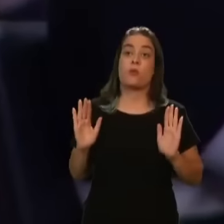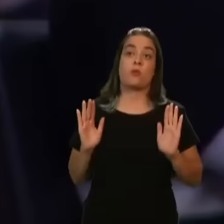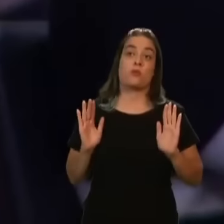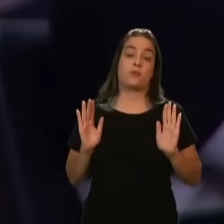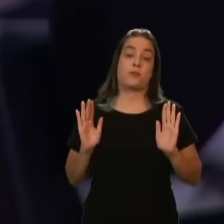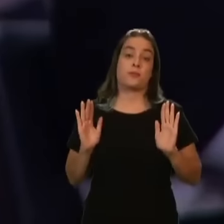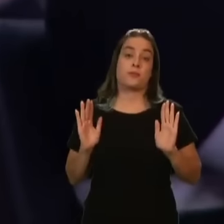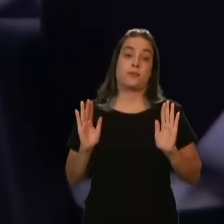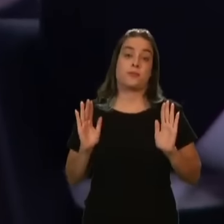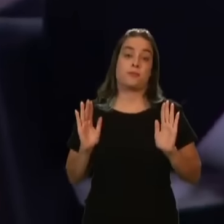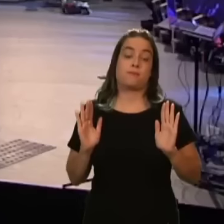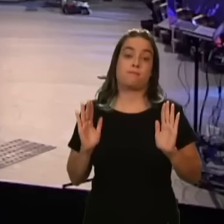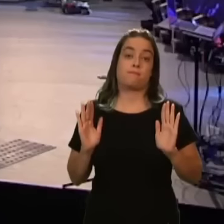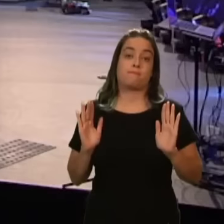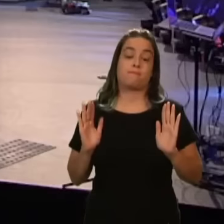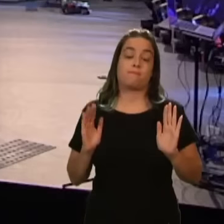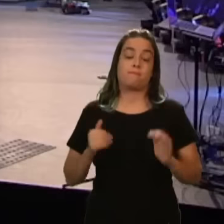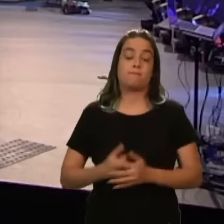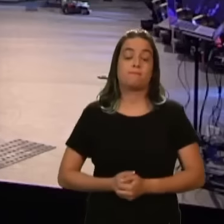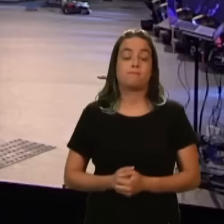acabou.